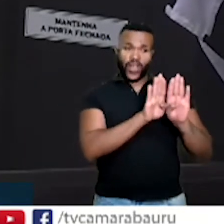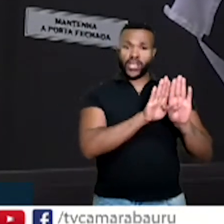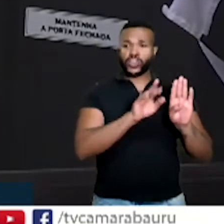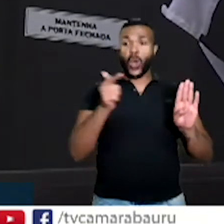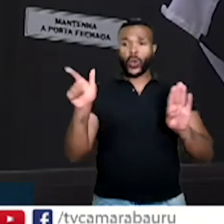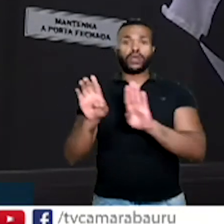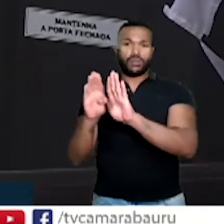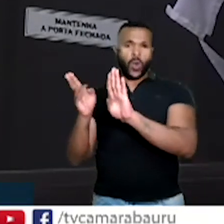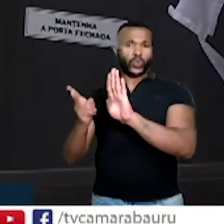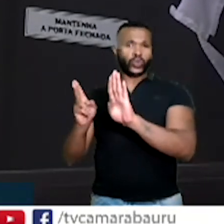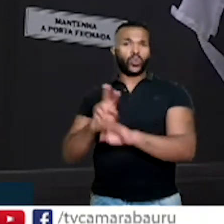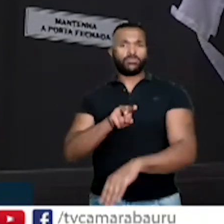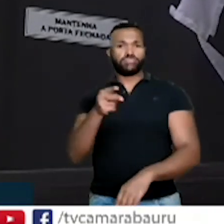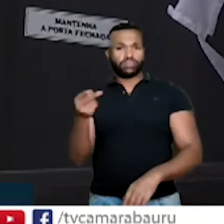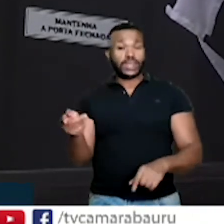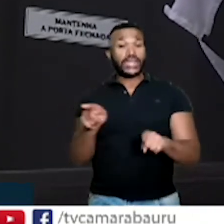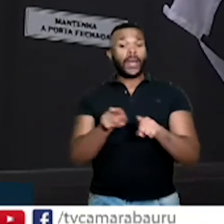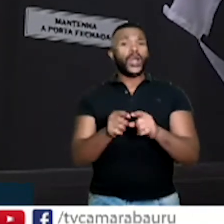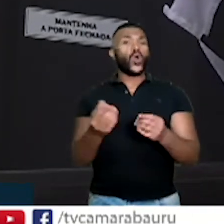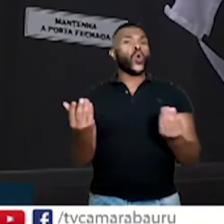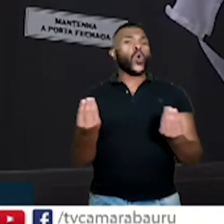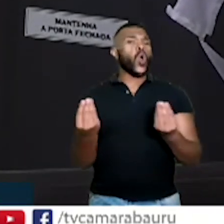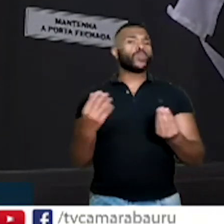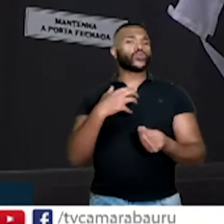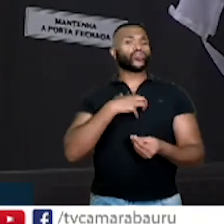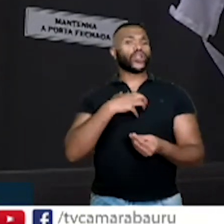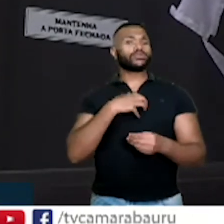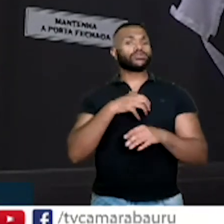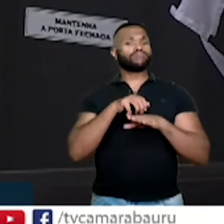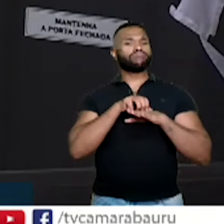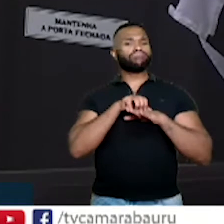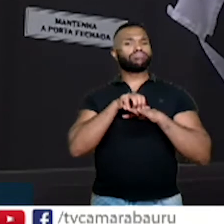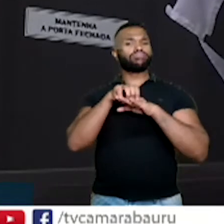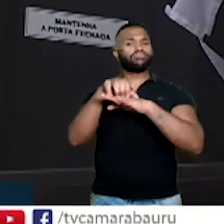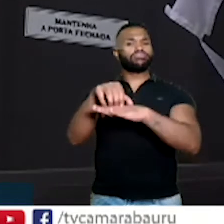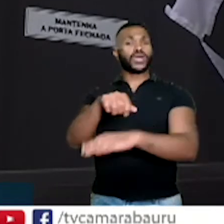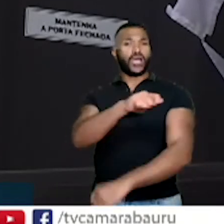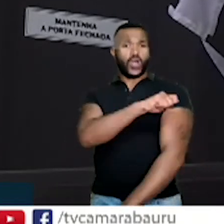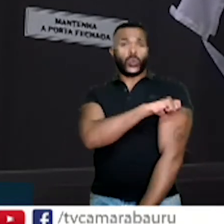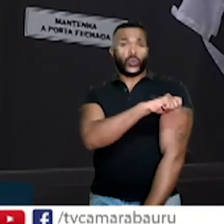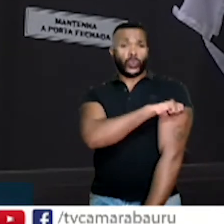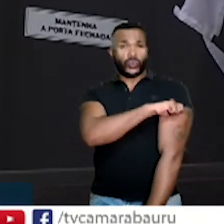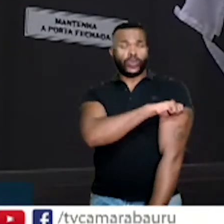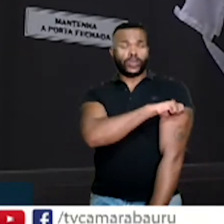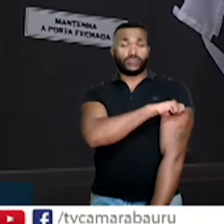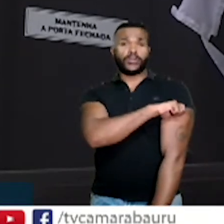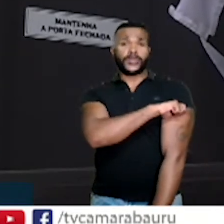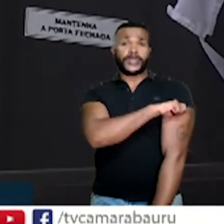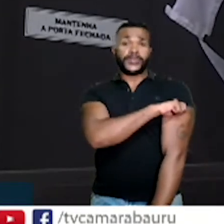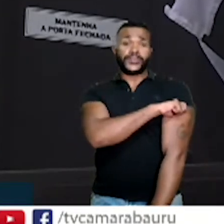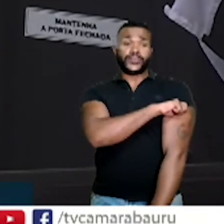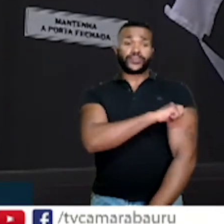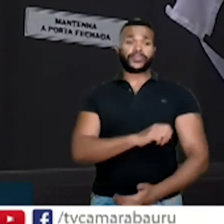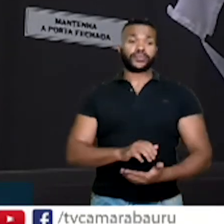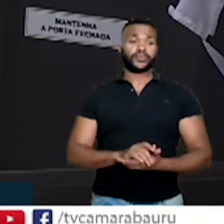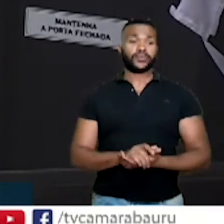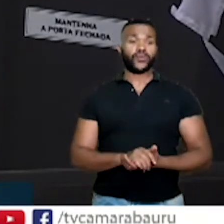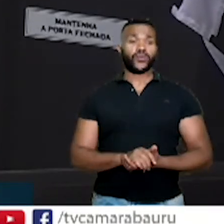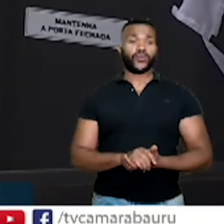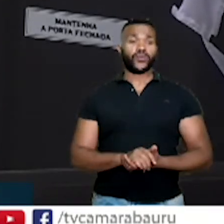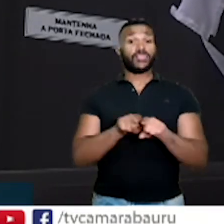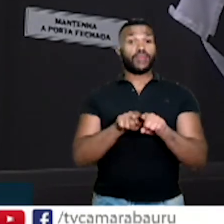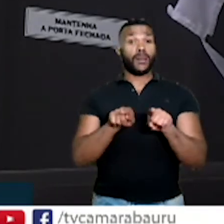do transporte a estes alunos? E também apresentar um